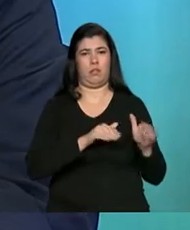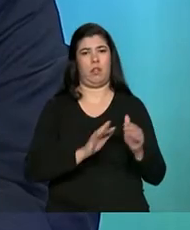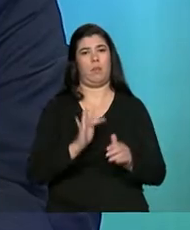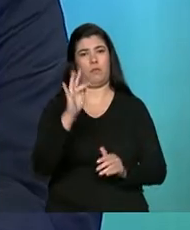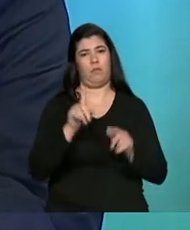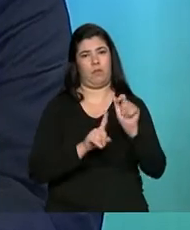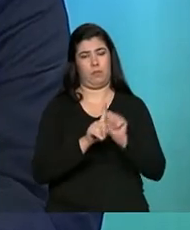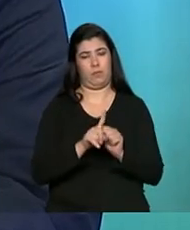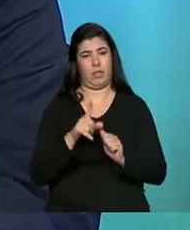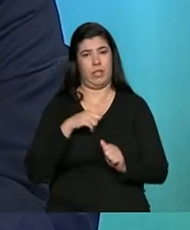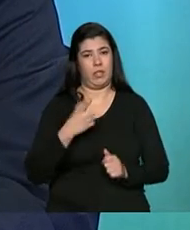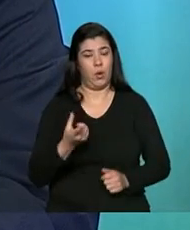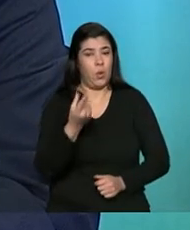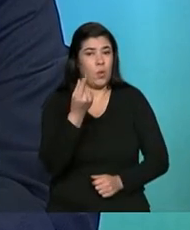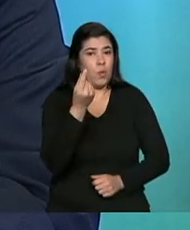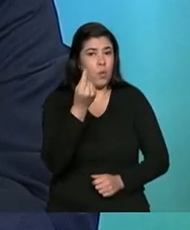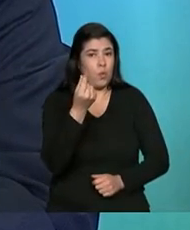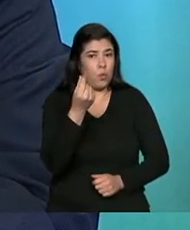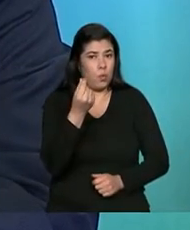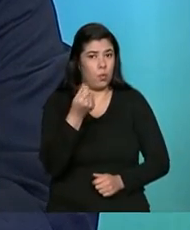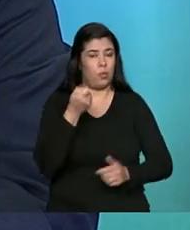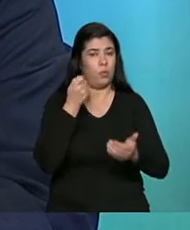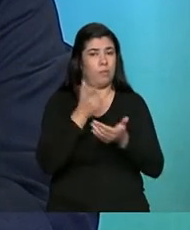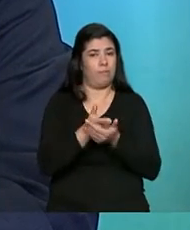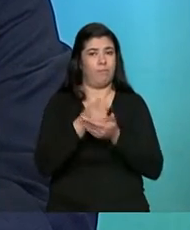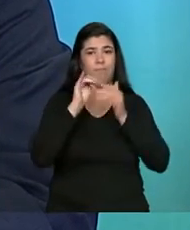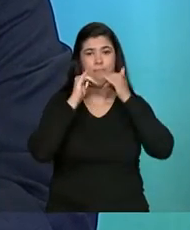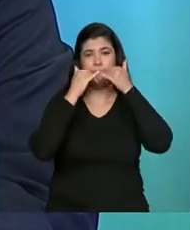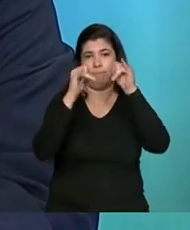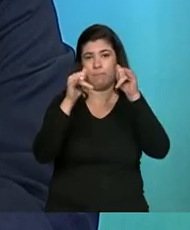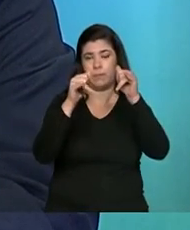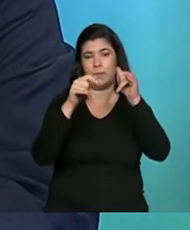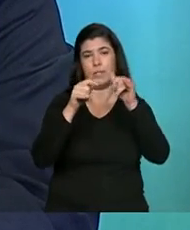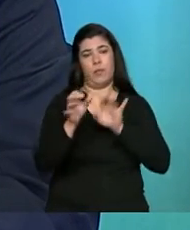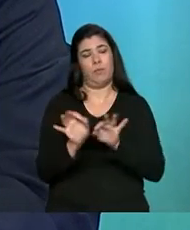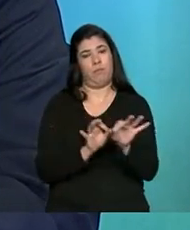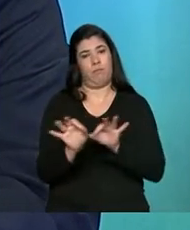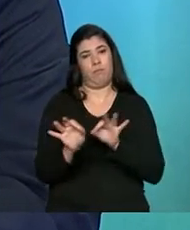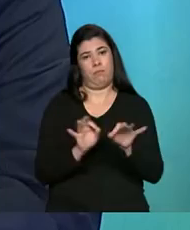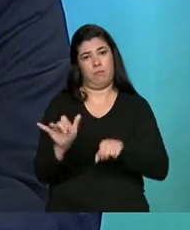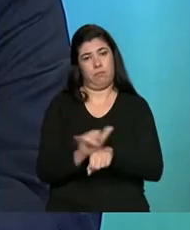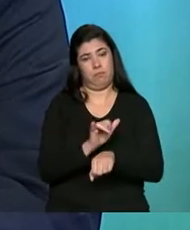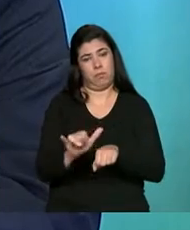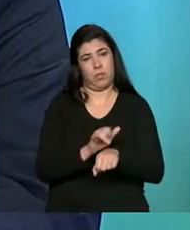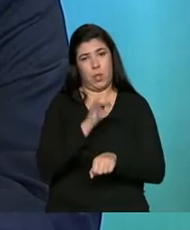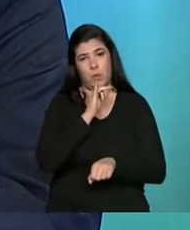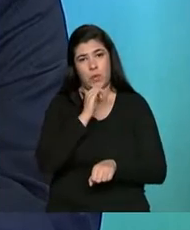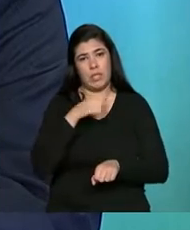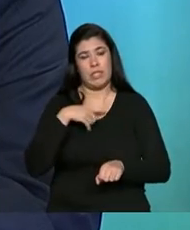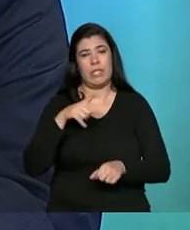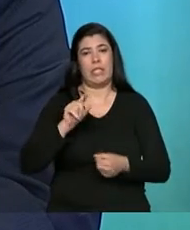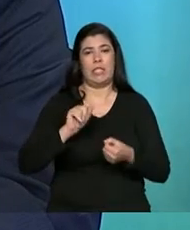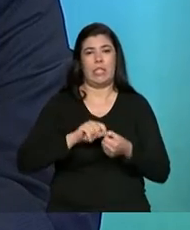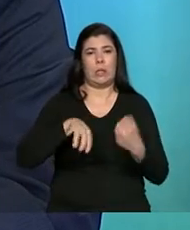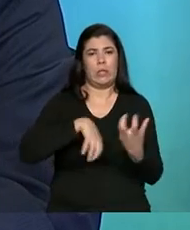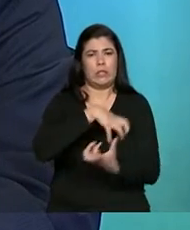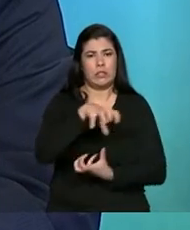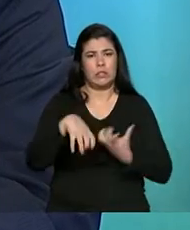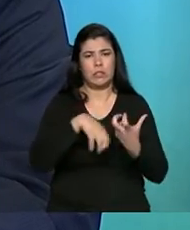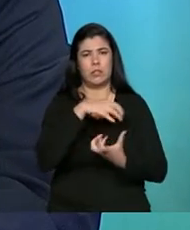custo de energia uma questão conjuntural em função da crise no ritmo hidrológico no